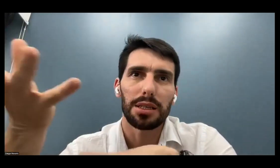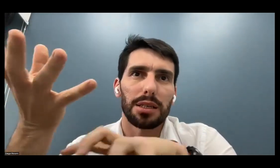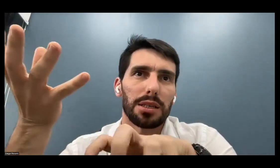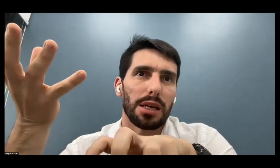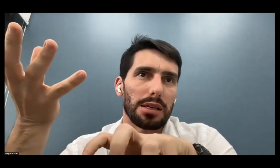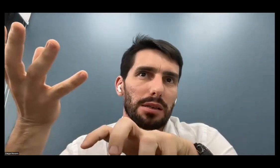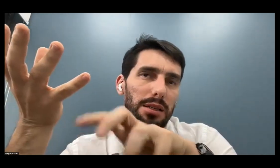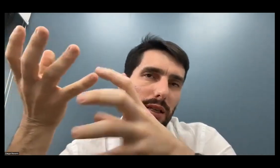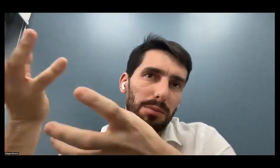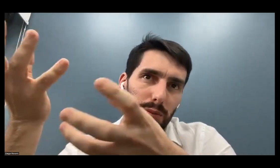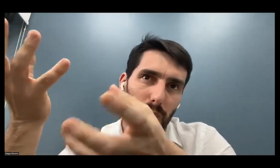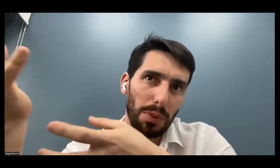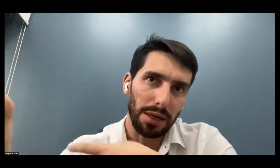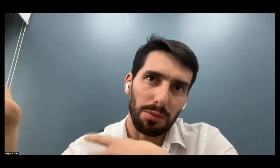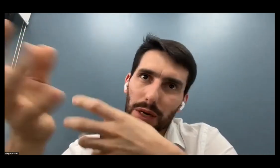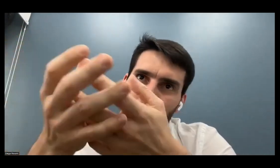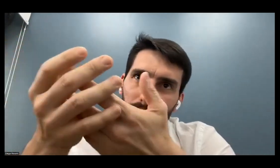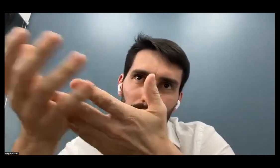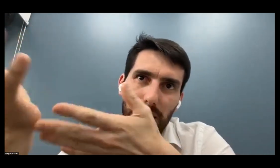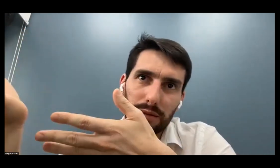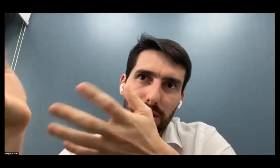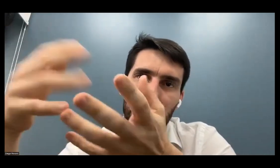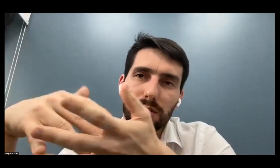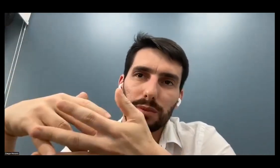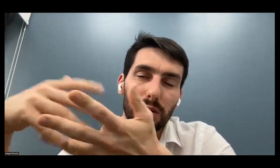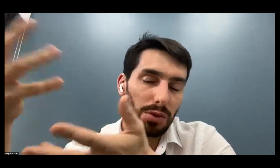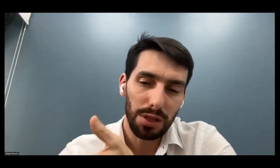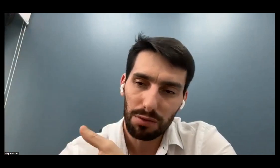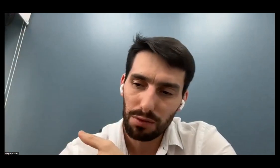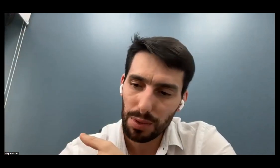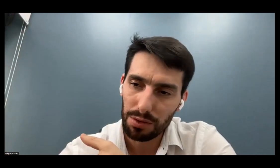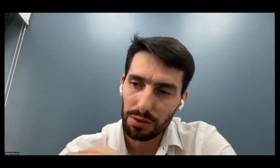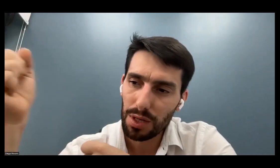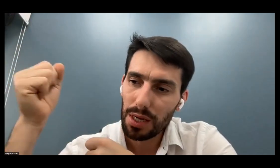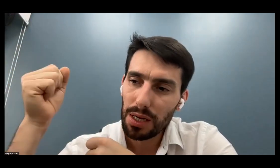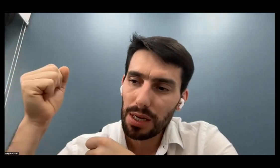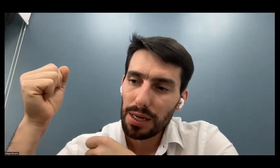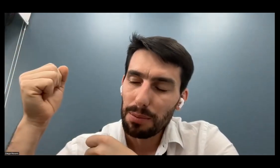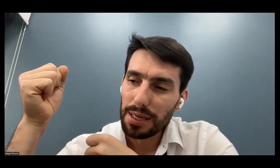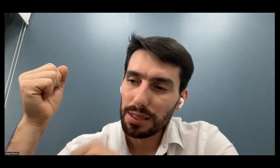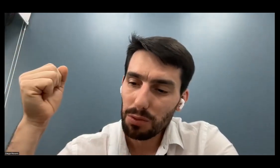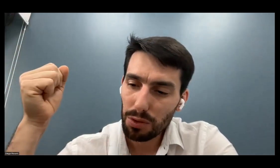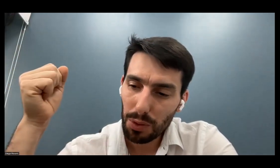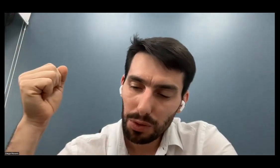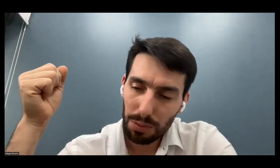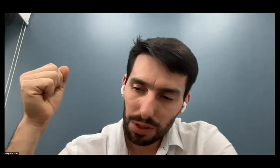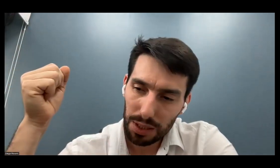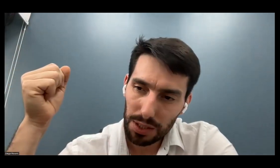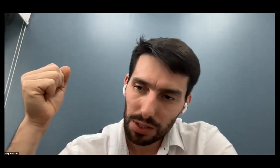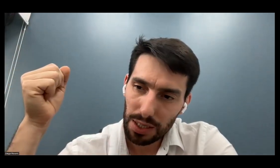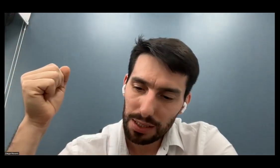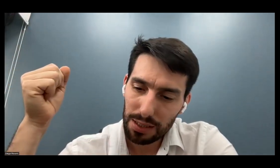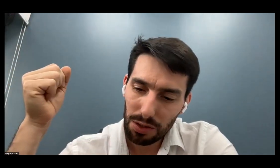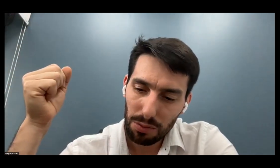tabaco, cocaína, elas têm um impacto para alterar neurodesenvolvimento. Mas tem um outro